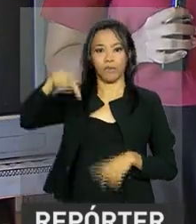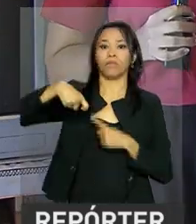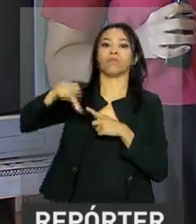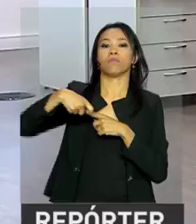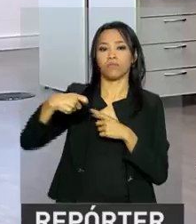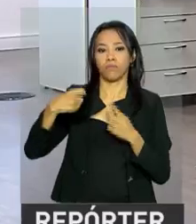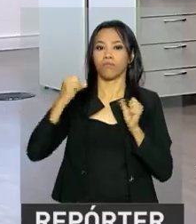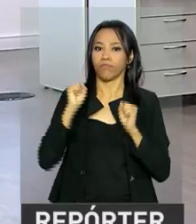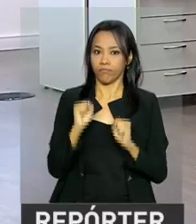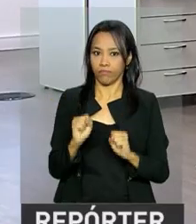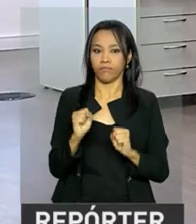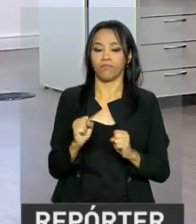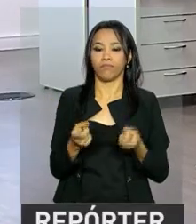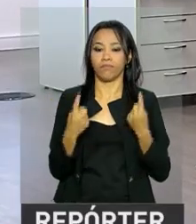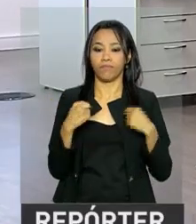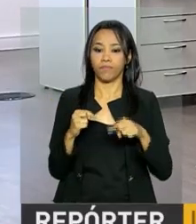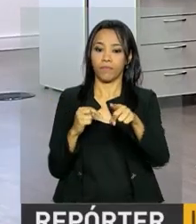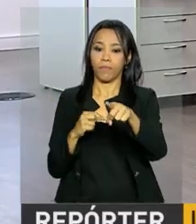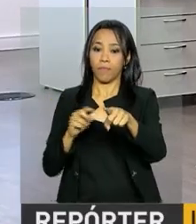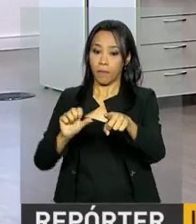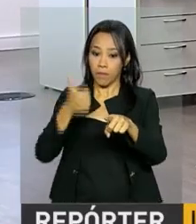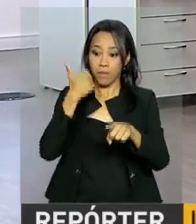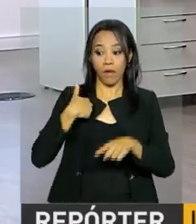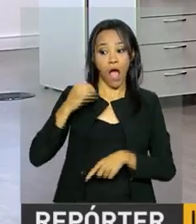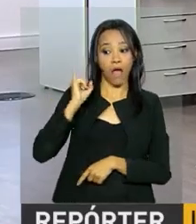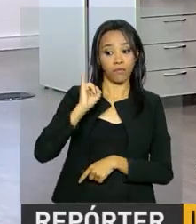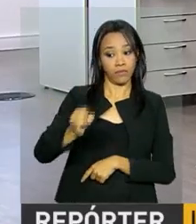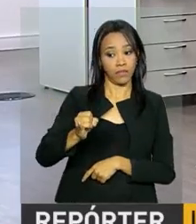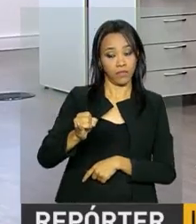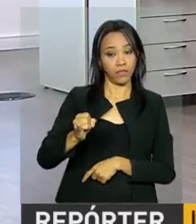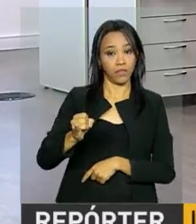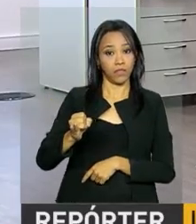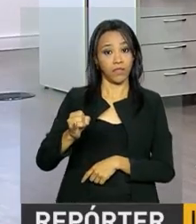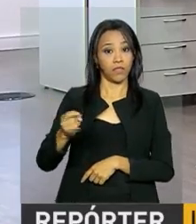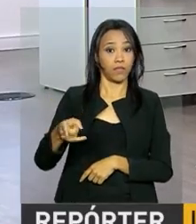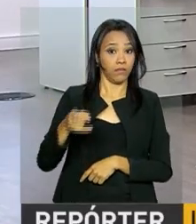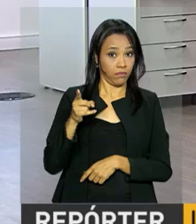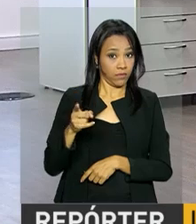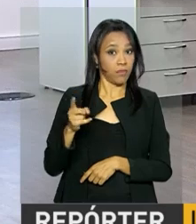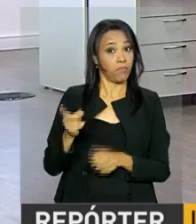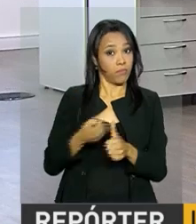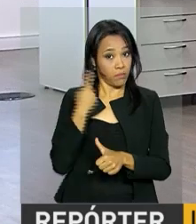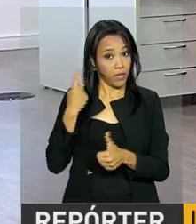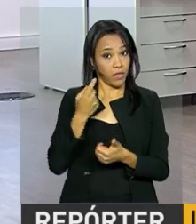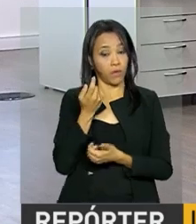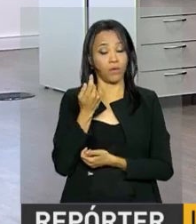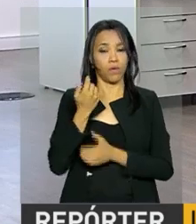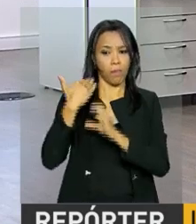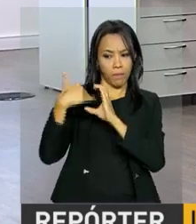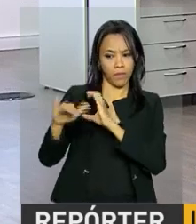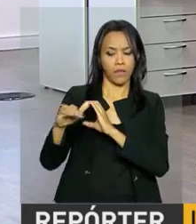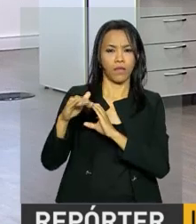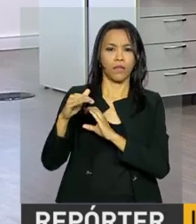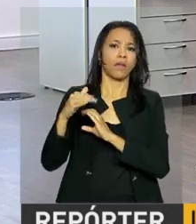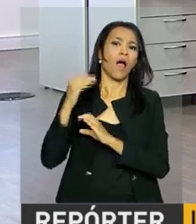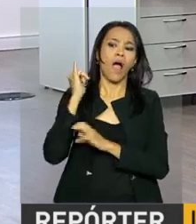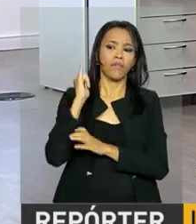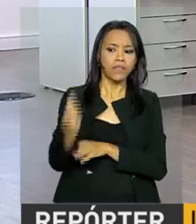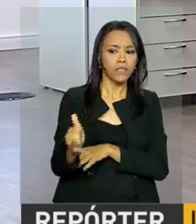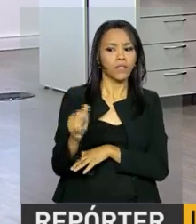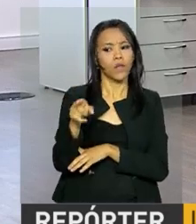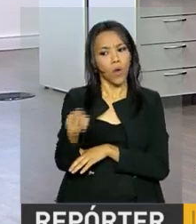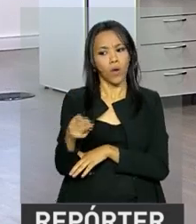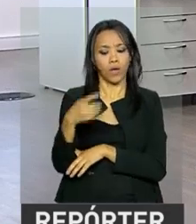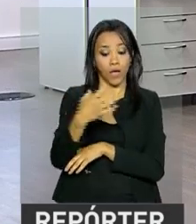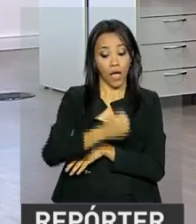do benefício primeiro na verdade ela recebe uma advertência não tem efeito nenhum sobre benefício ela recebe uma mensagem ela é avisada de que a a